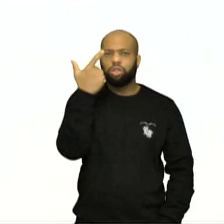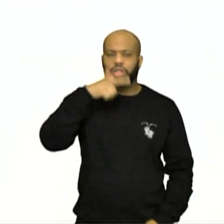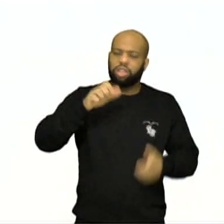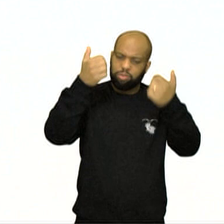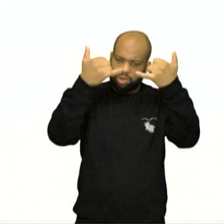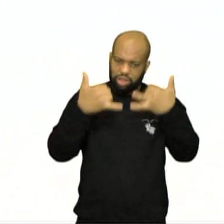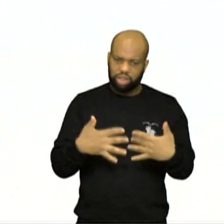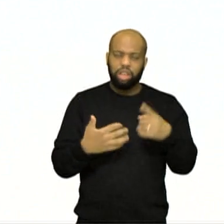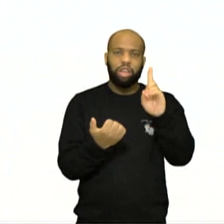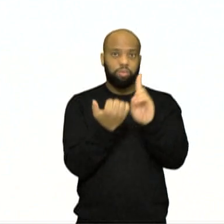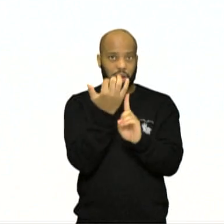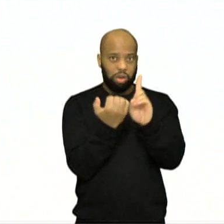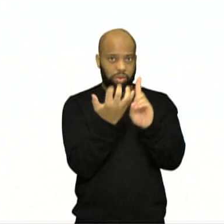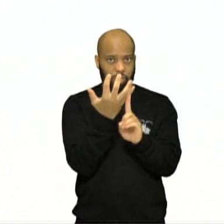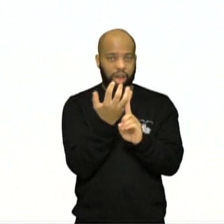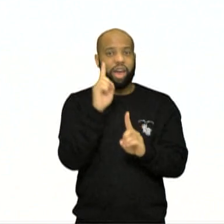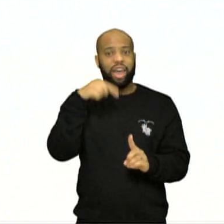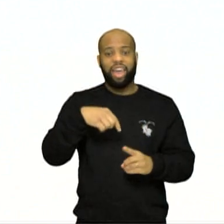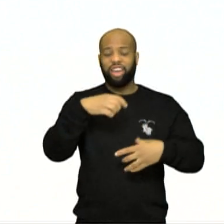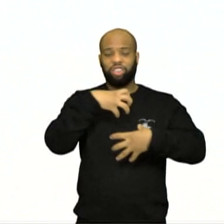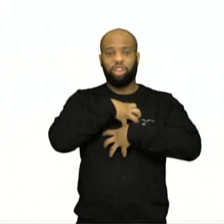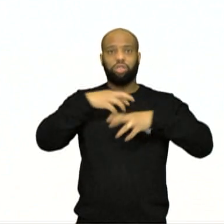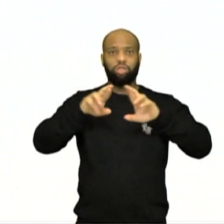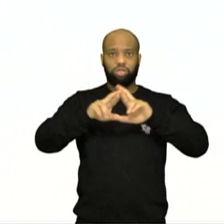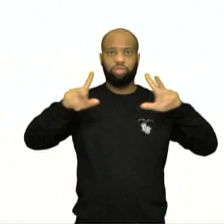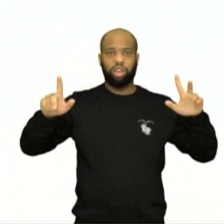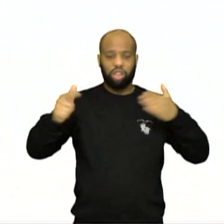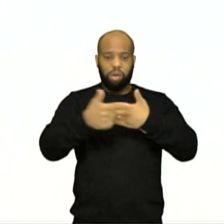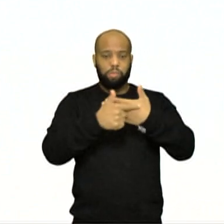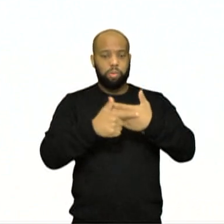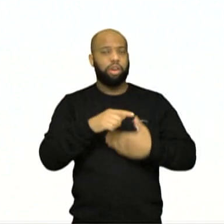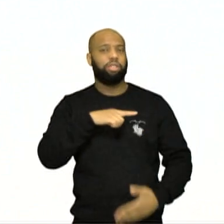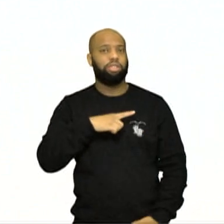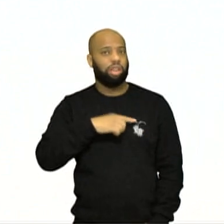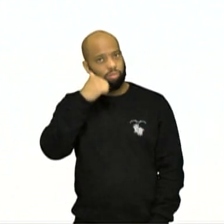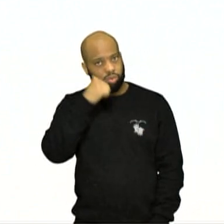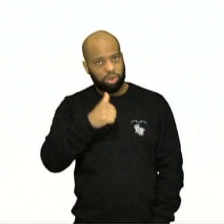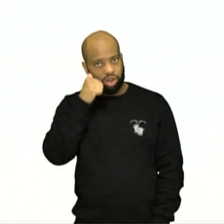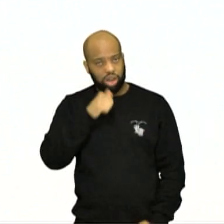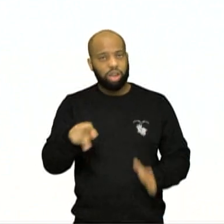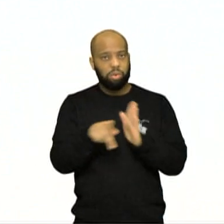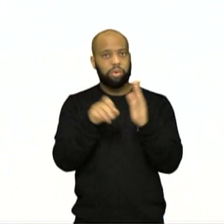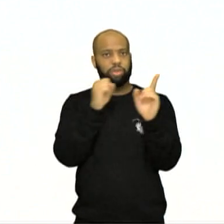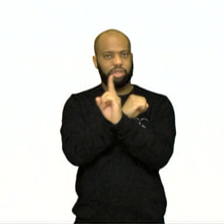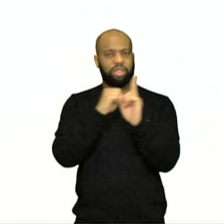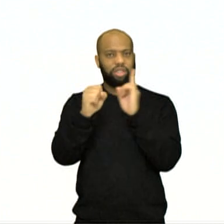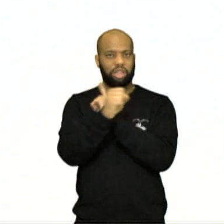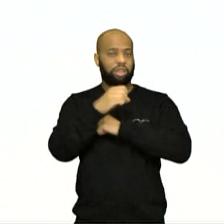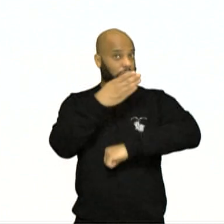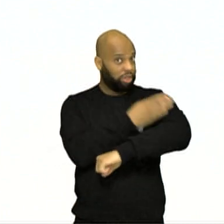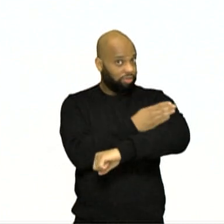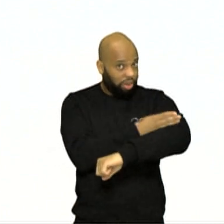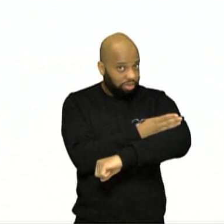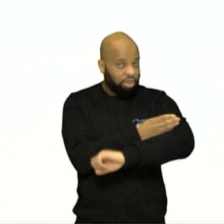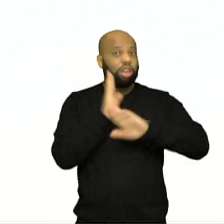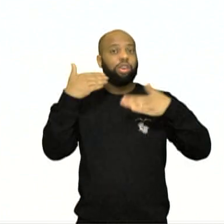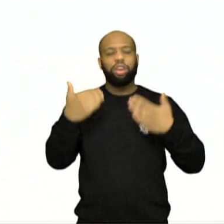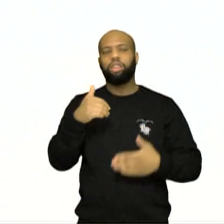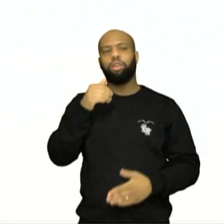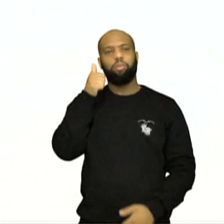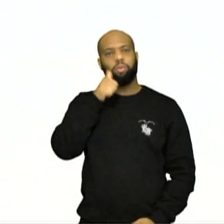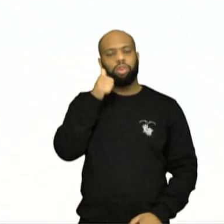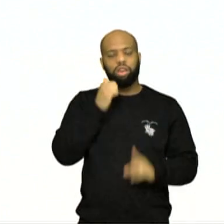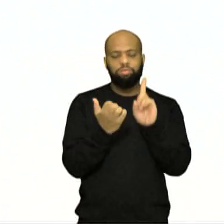que a Joana d'Arc se diferencia do papel atribuído às mulheres pela sociedade de sua época. Então, Joana d'Arc ela